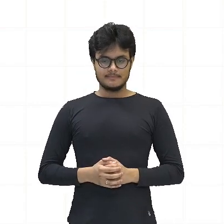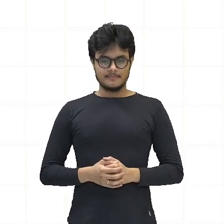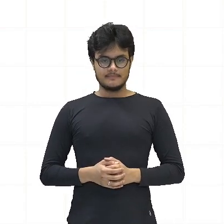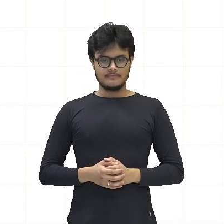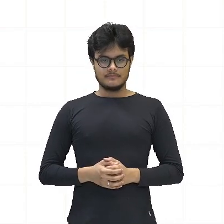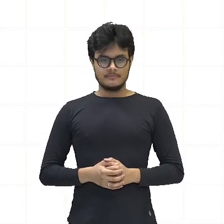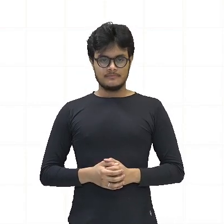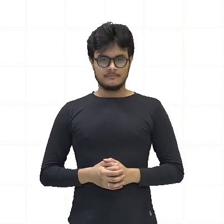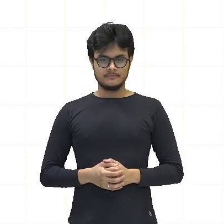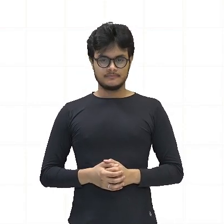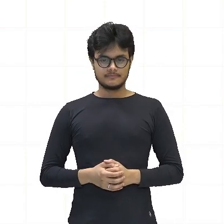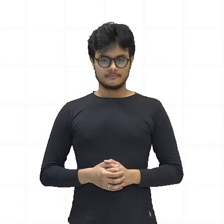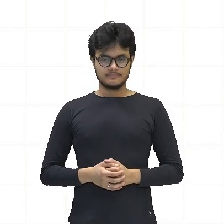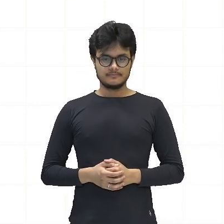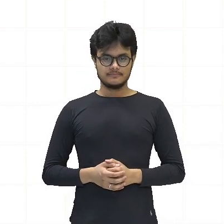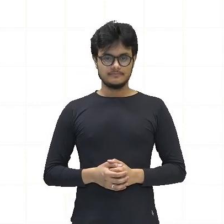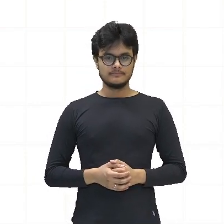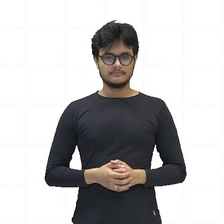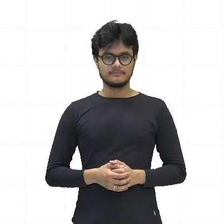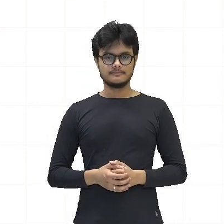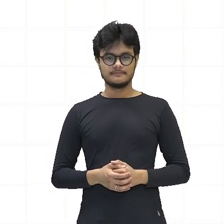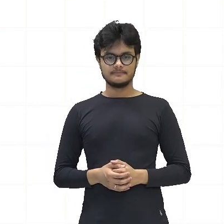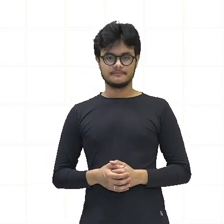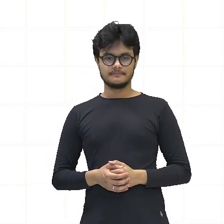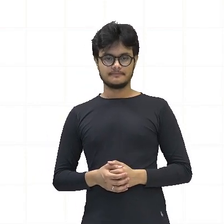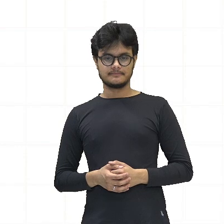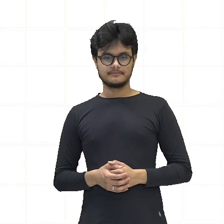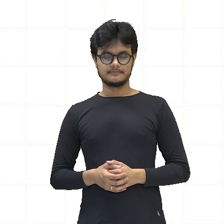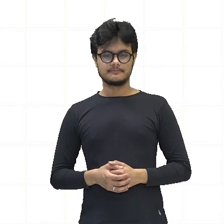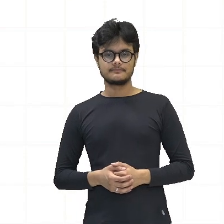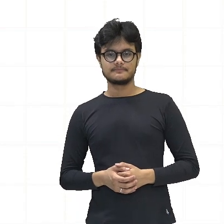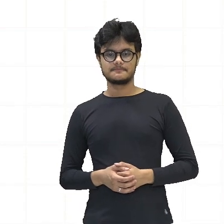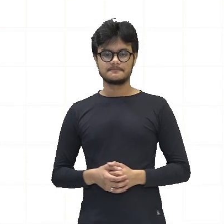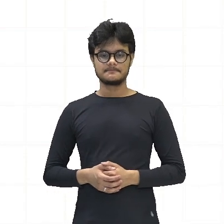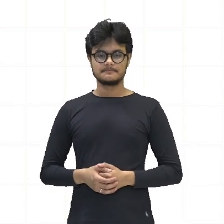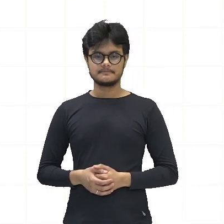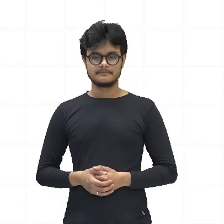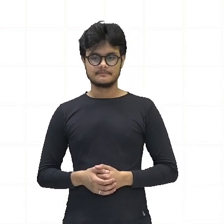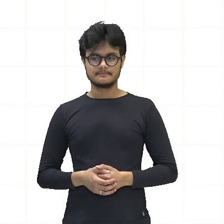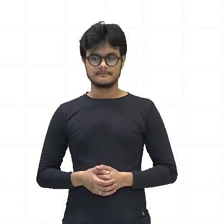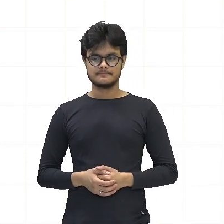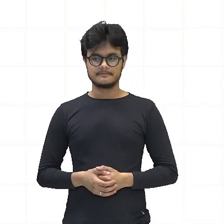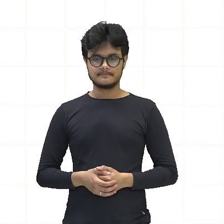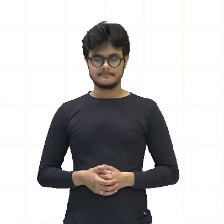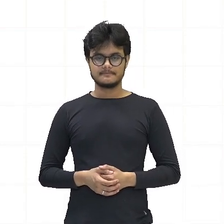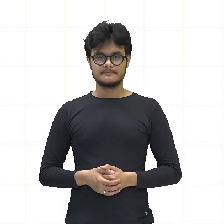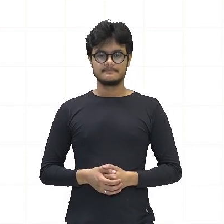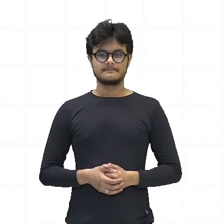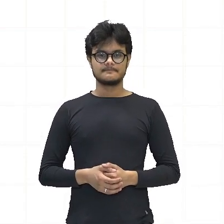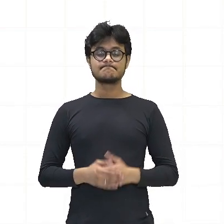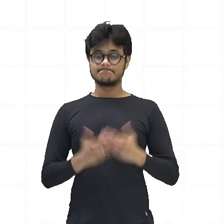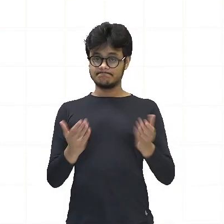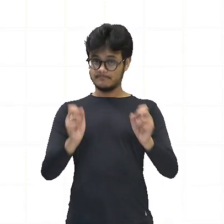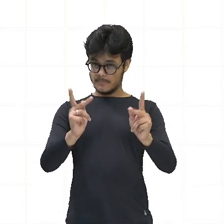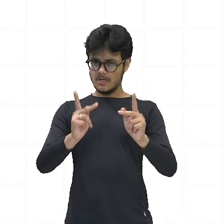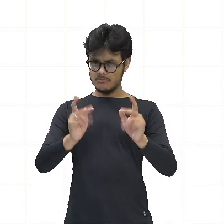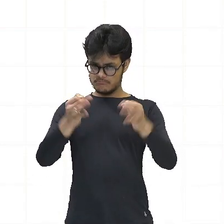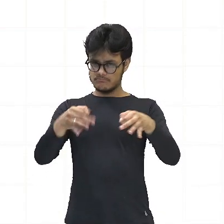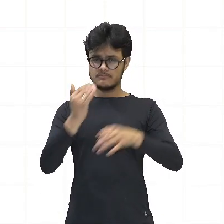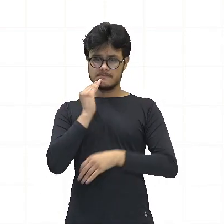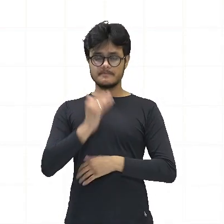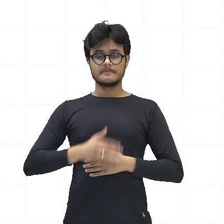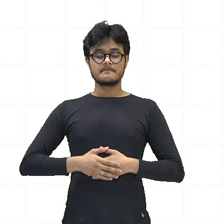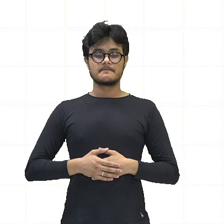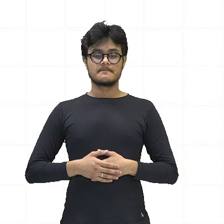eliminar a concorrência. Então, no oligopólio também, essas empresas, elas impõem